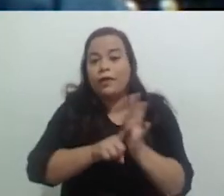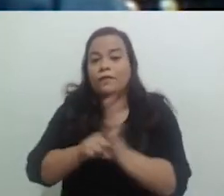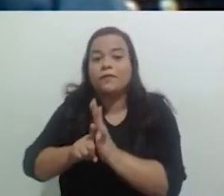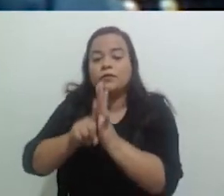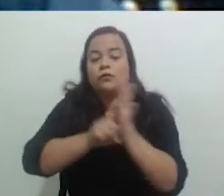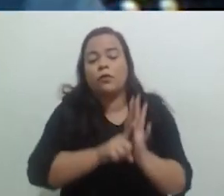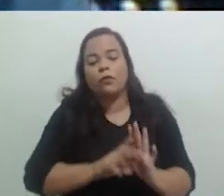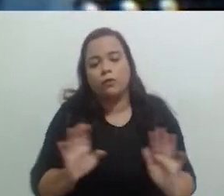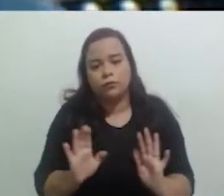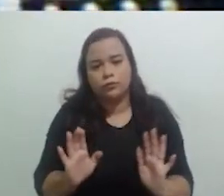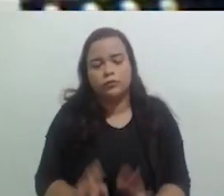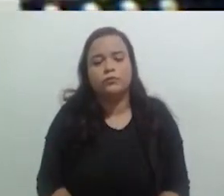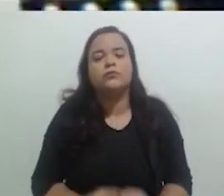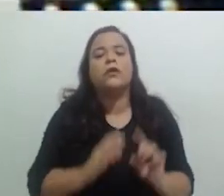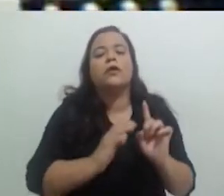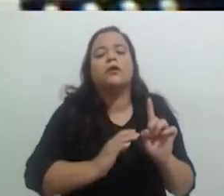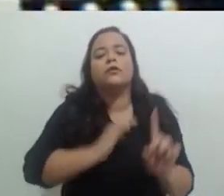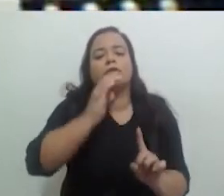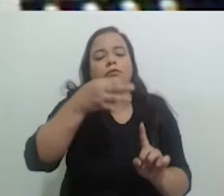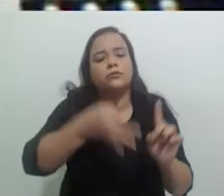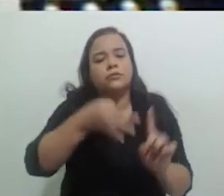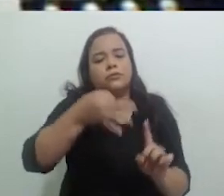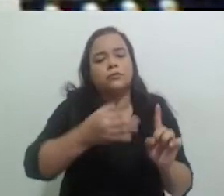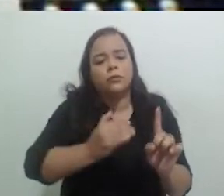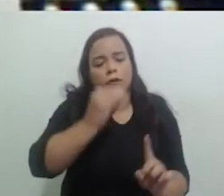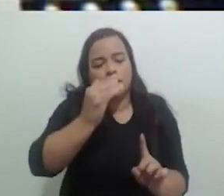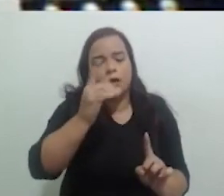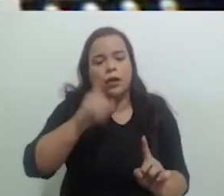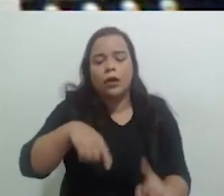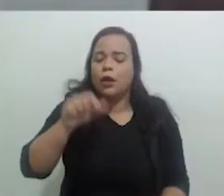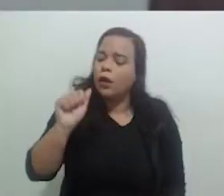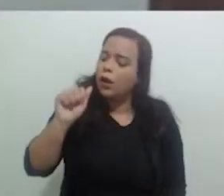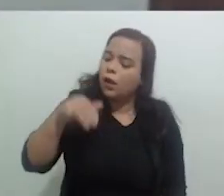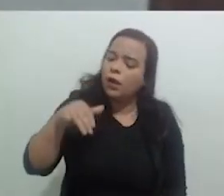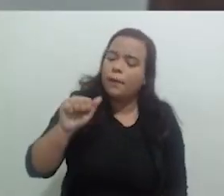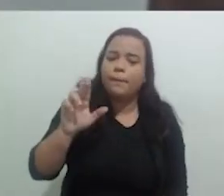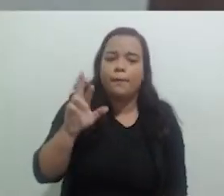certo. Desembargador Amauri registrou. Acompanhando o relator.